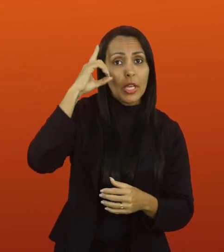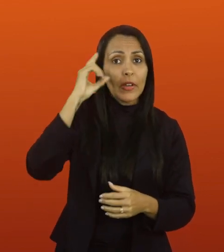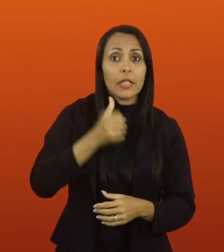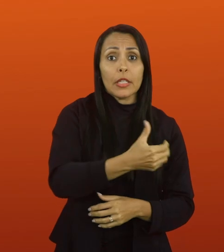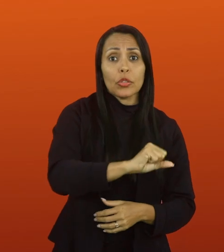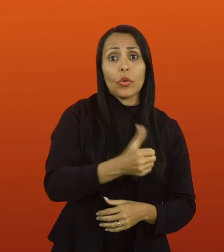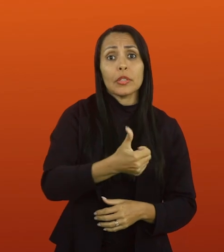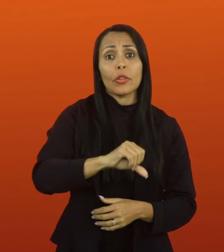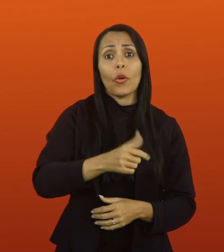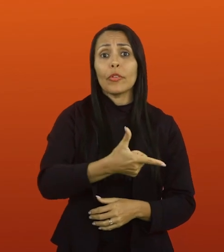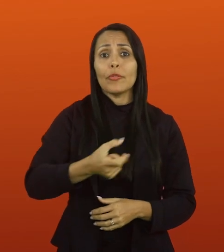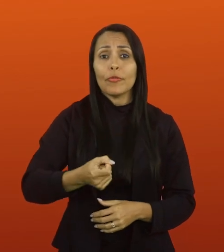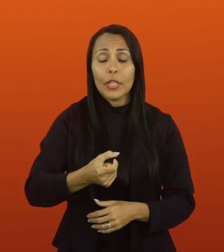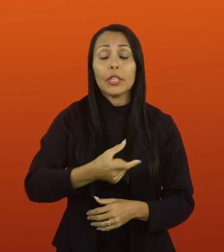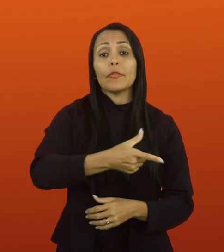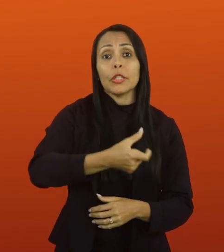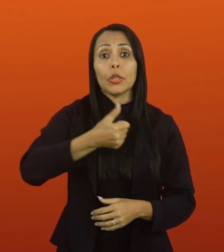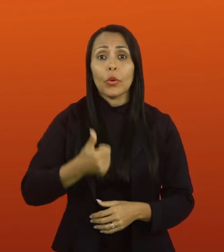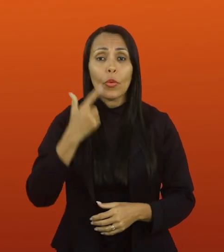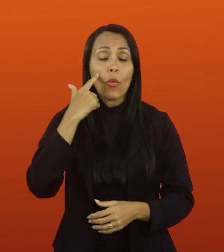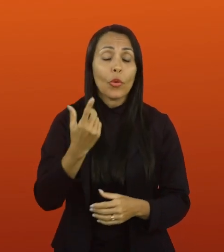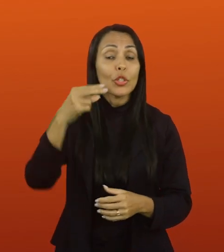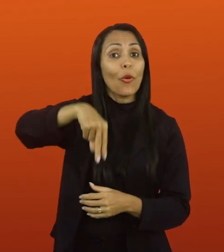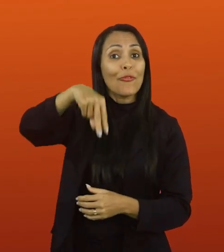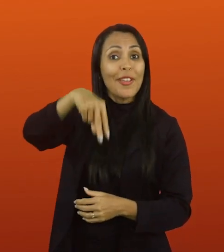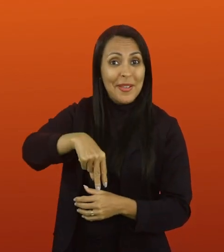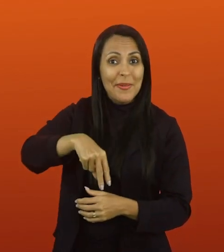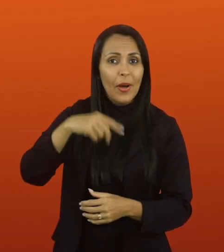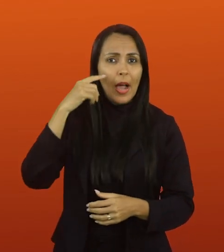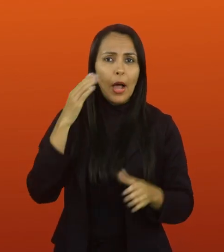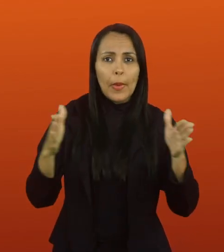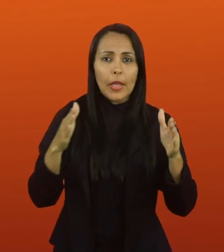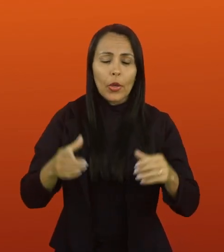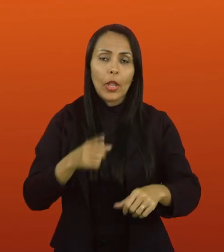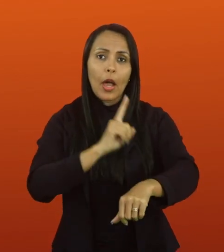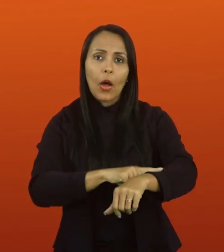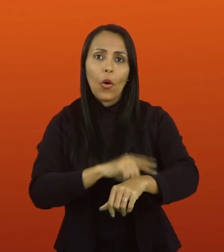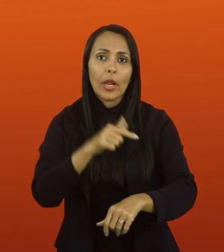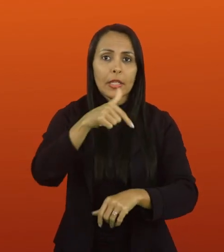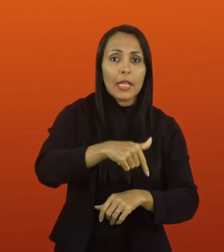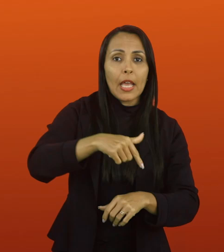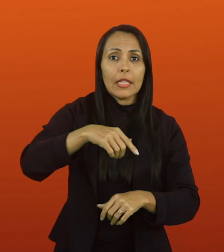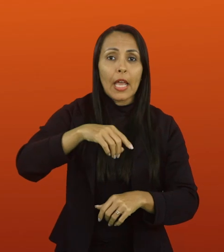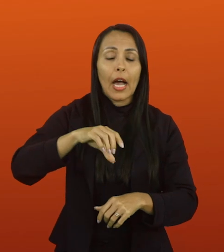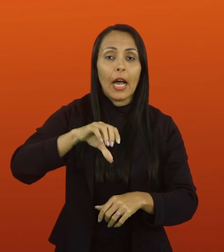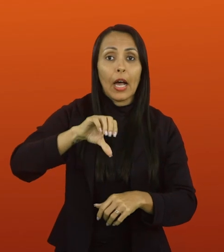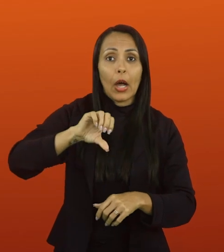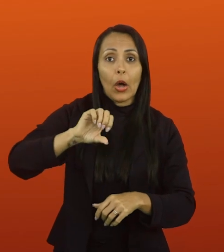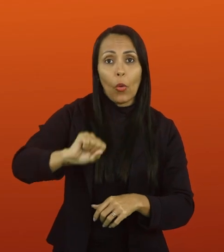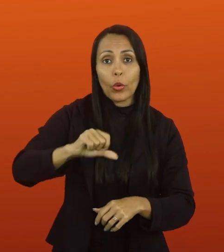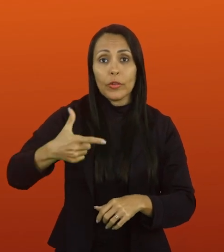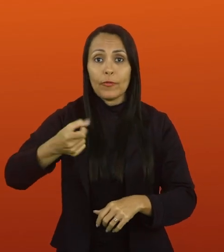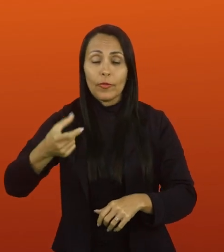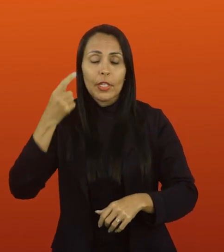o dia 18, 19 e 21 deste mês, às 19 até às 20h20.